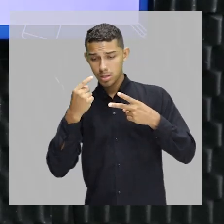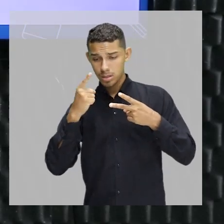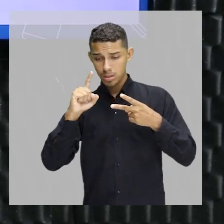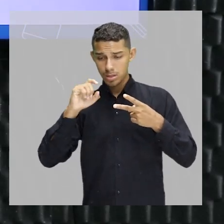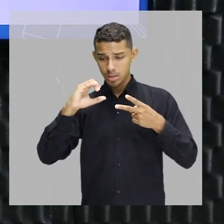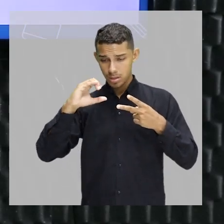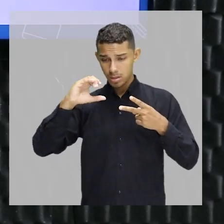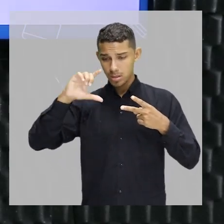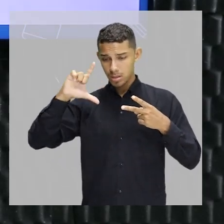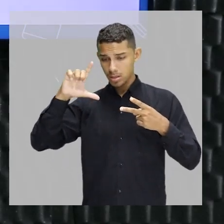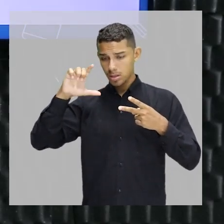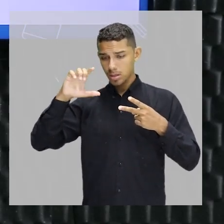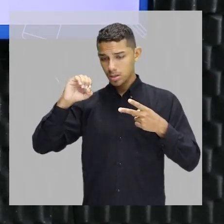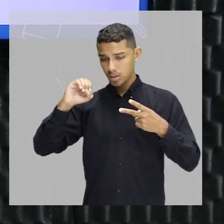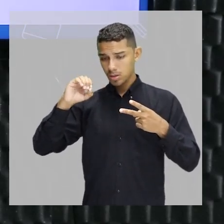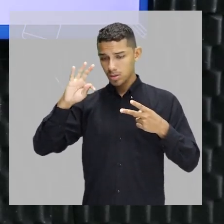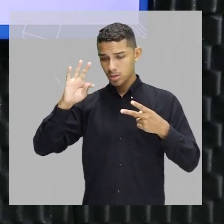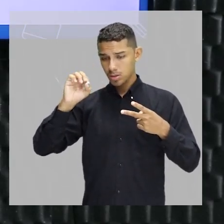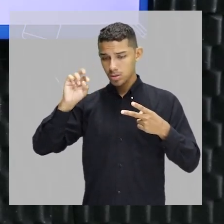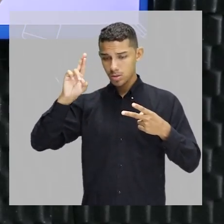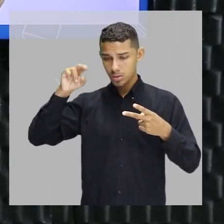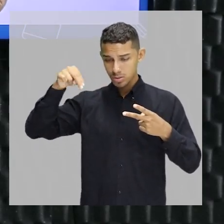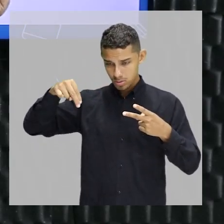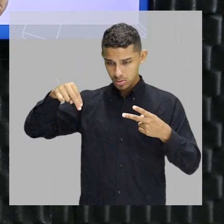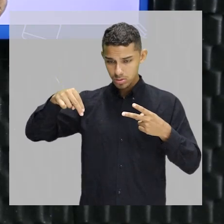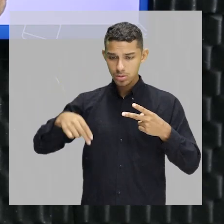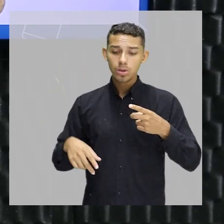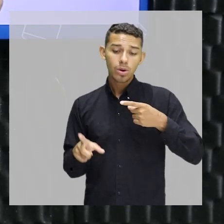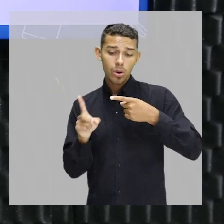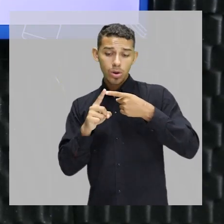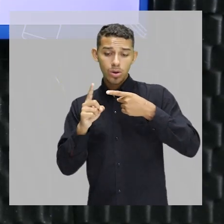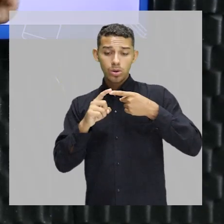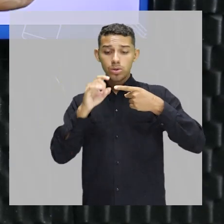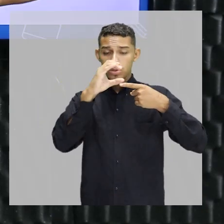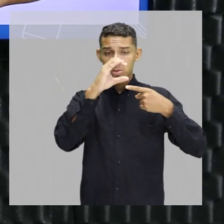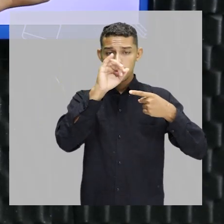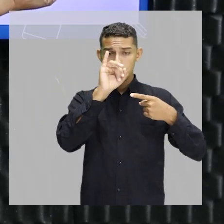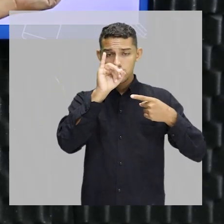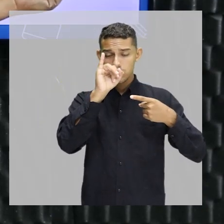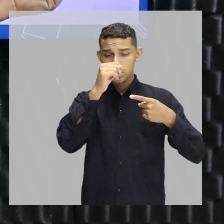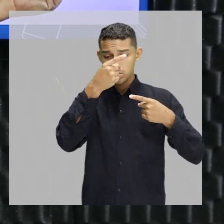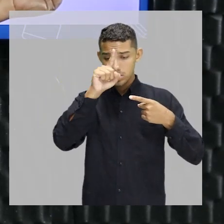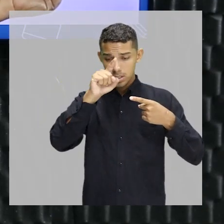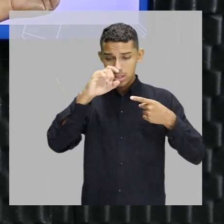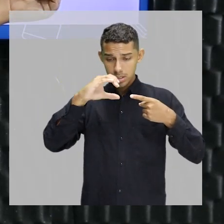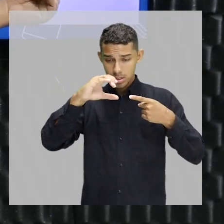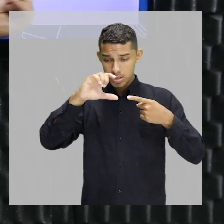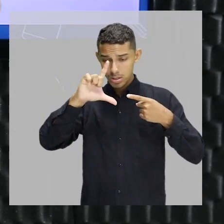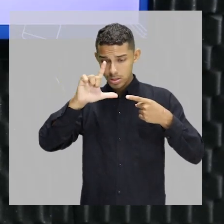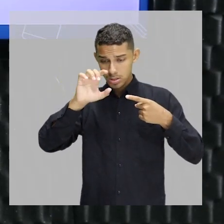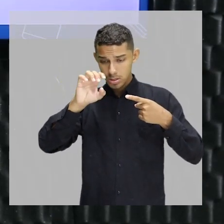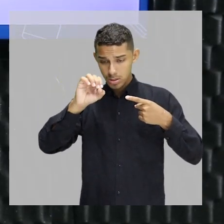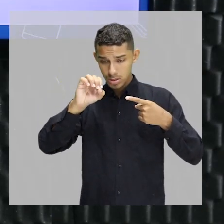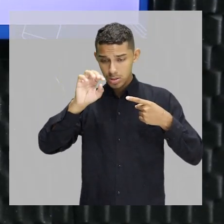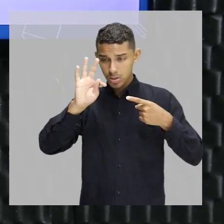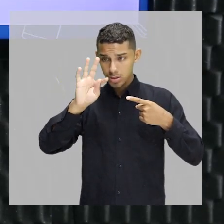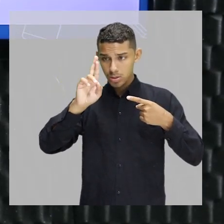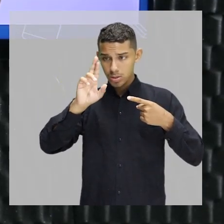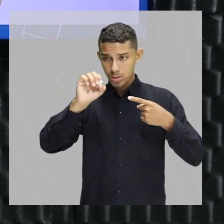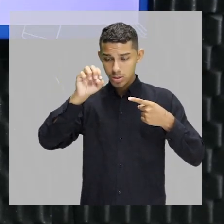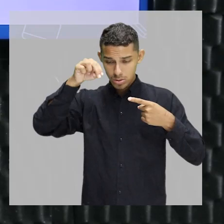essa questão, né, do L com R. Aqui é ciclo, e aqui é síncron.